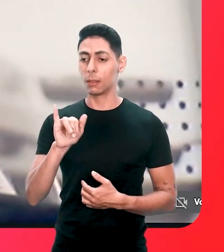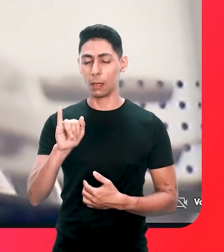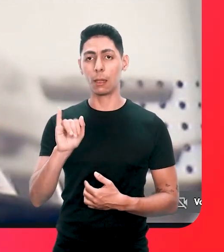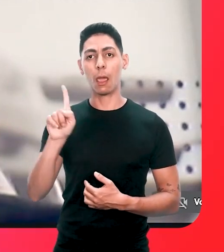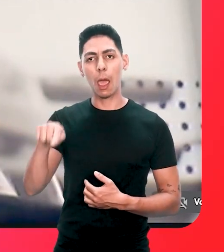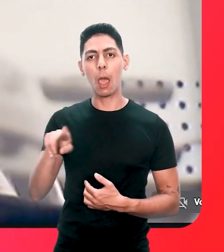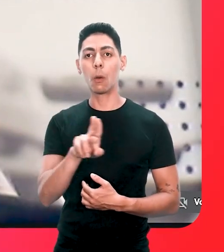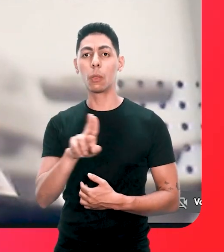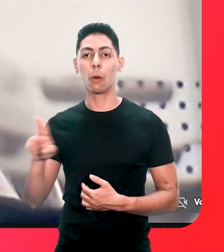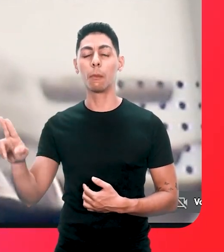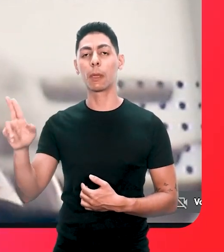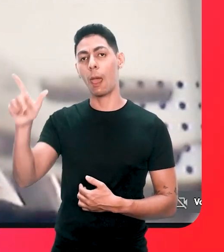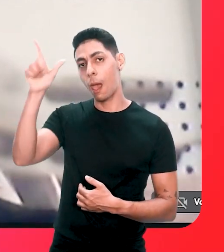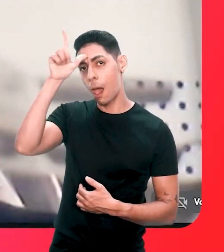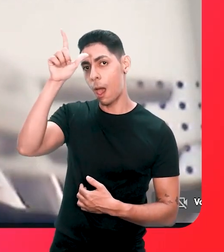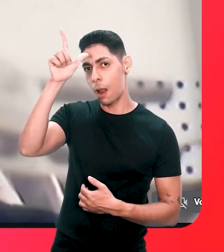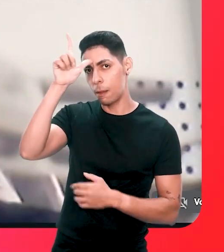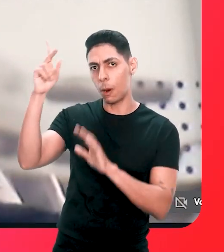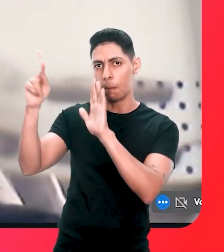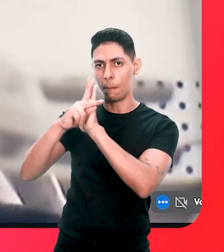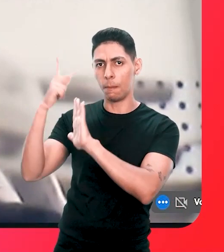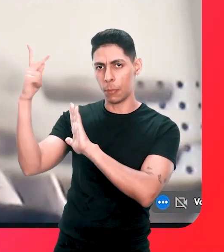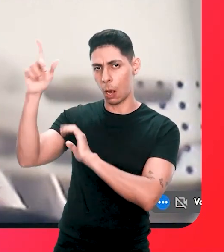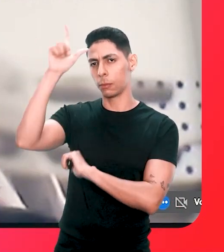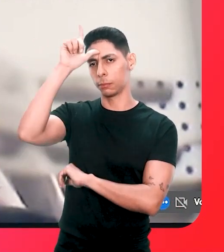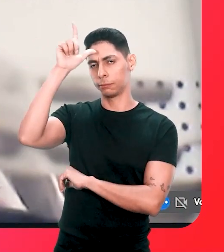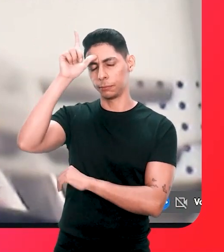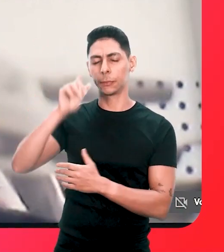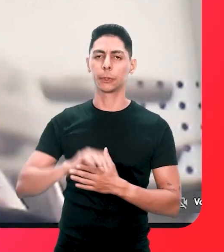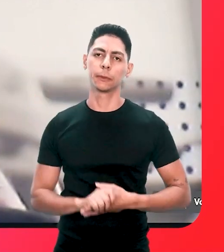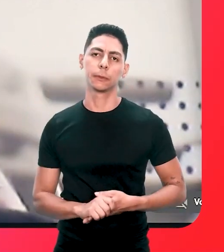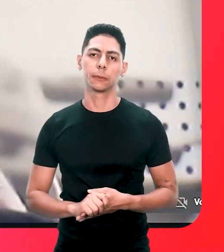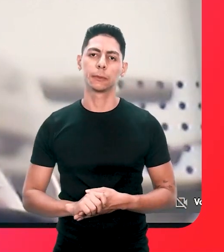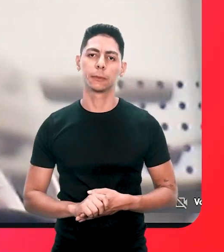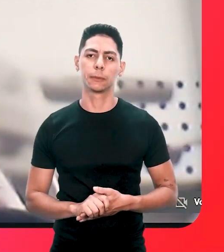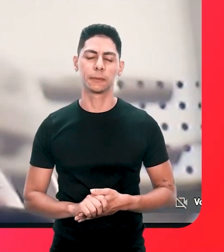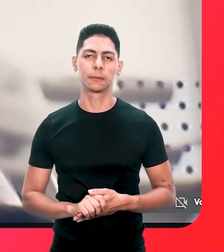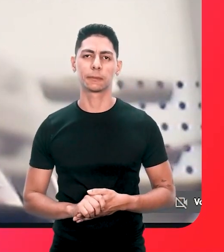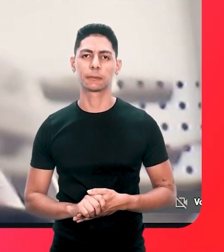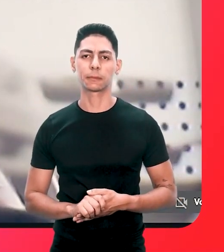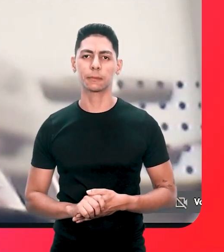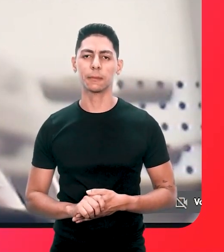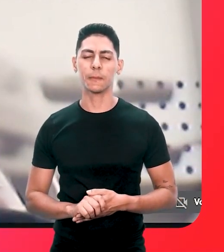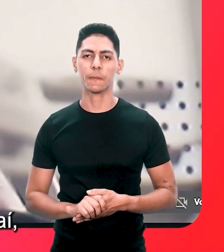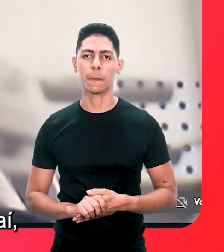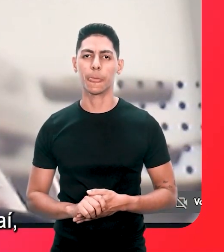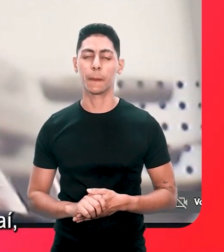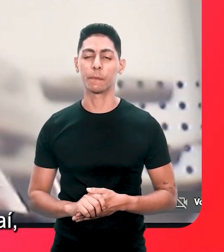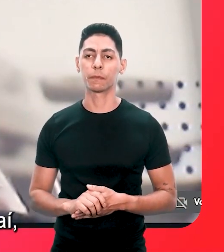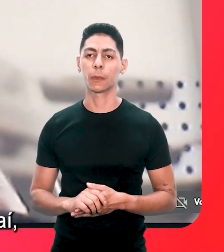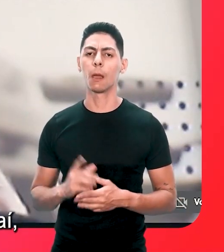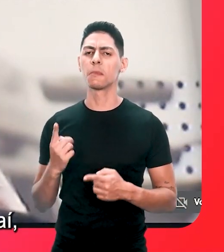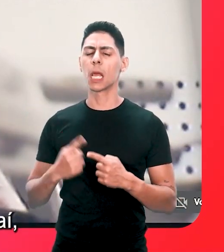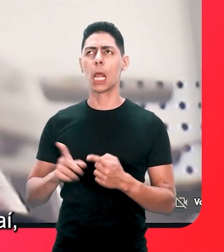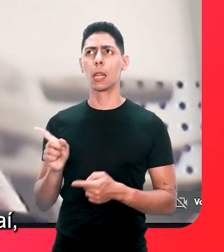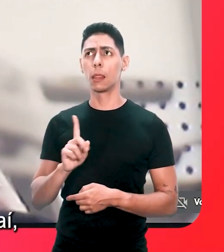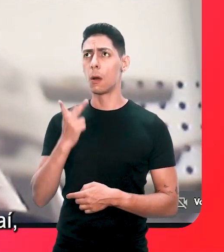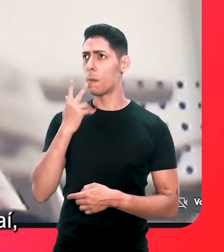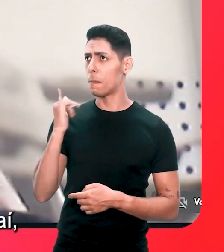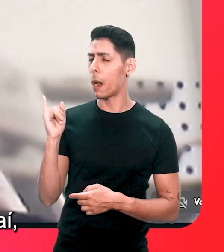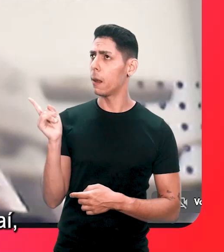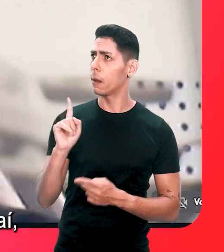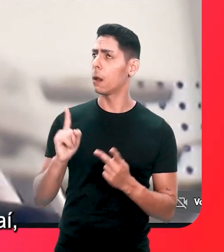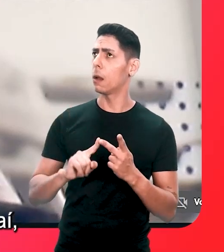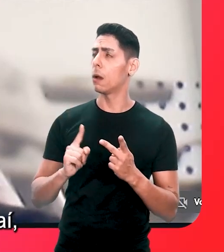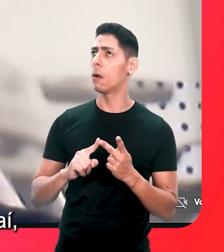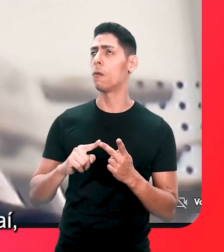alemão. Alemão. Sei lá se... na terceira, não meu pai, não meu avô, mas aí acho que o meu